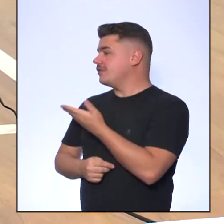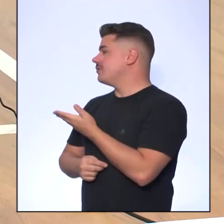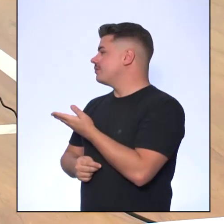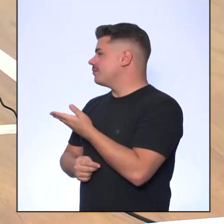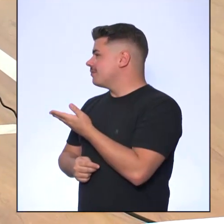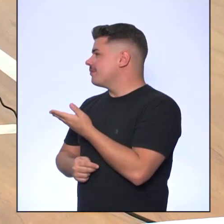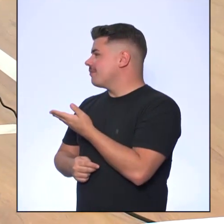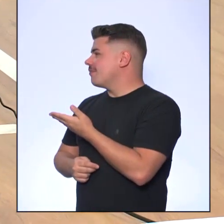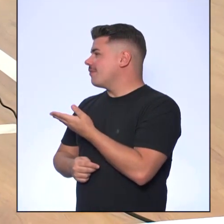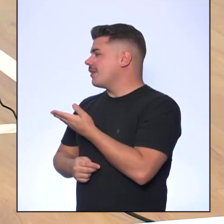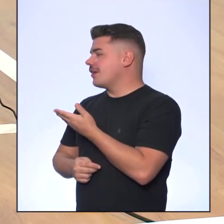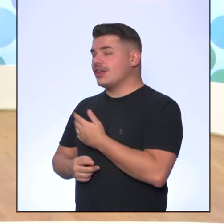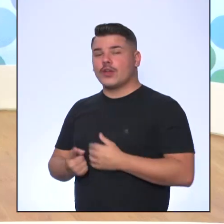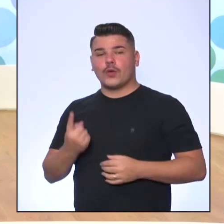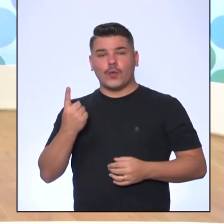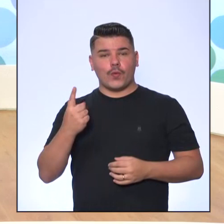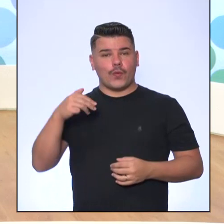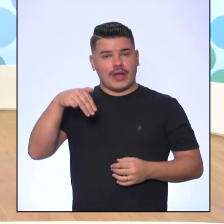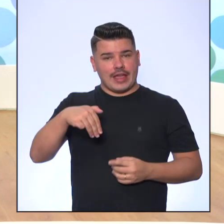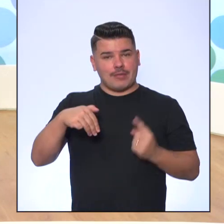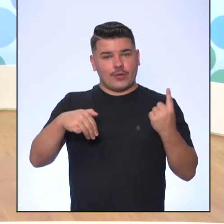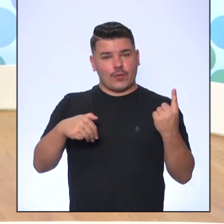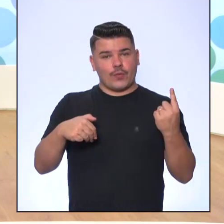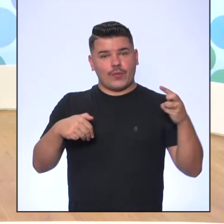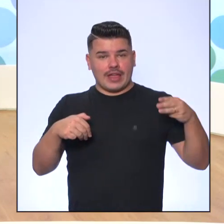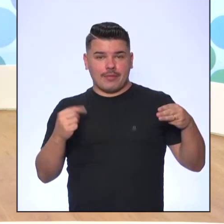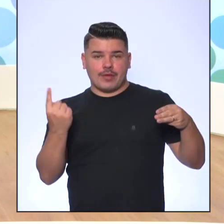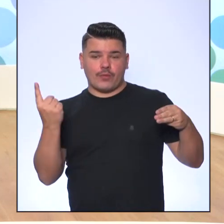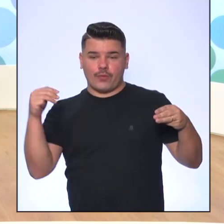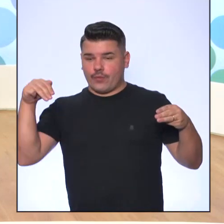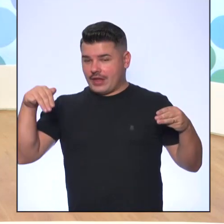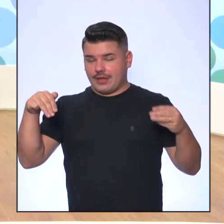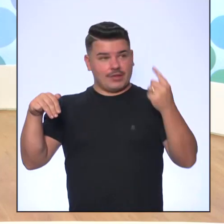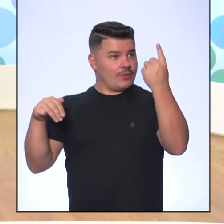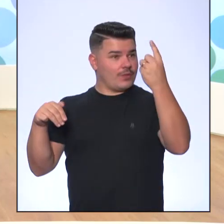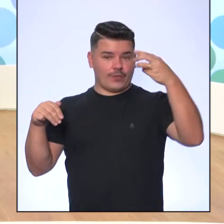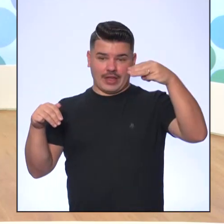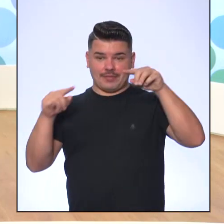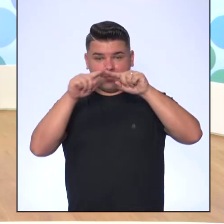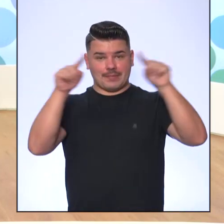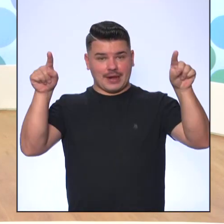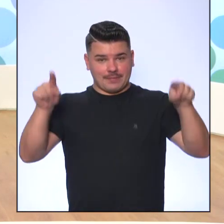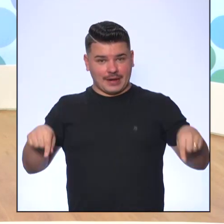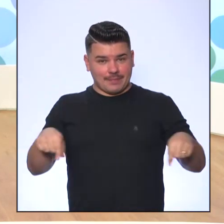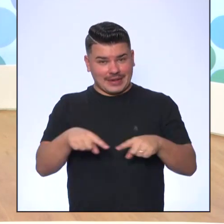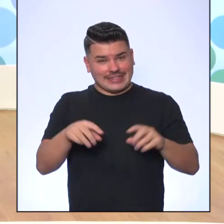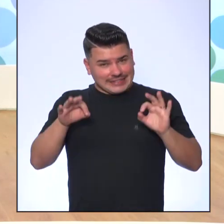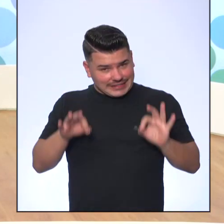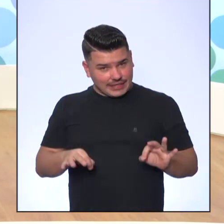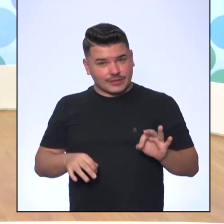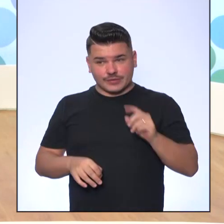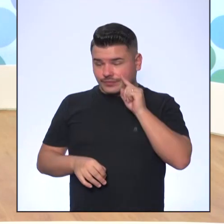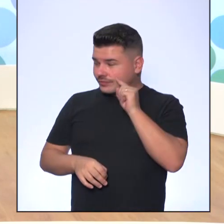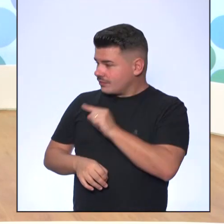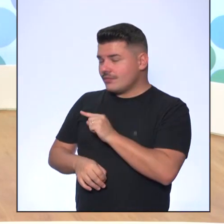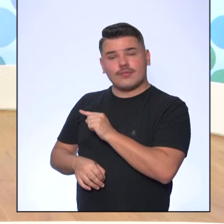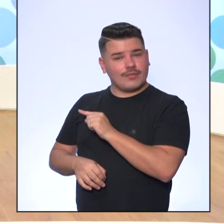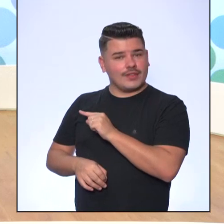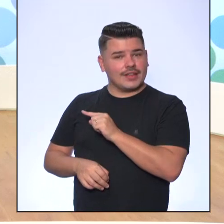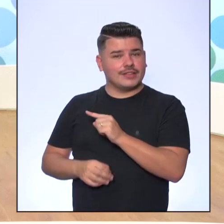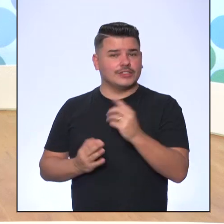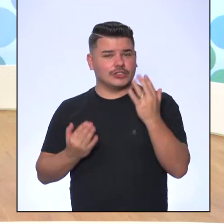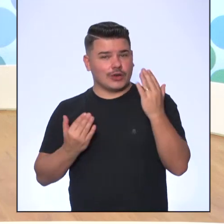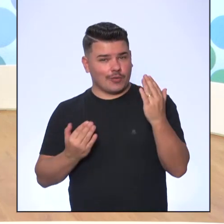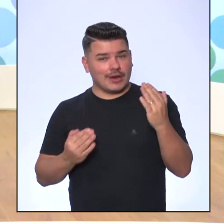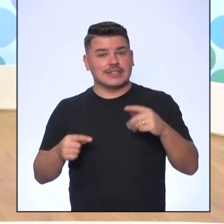para cada lado. É onde eu tô. Então, esse lado, né, isso que nós estamos verificando, que nós estamos olhando aqui, né,